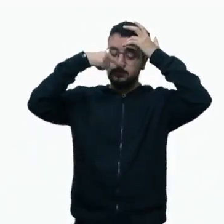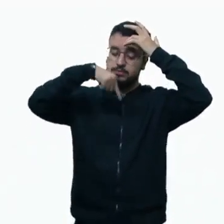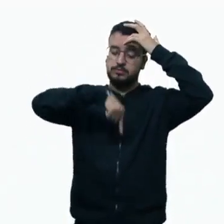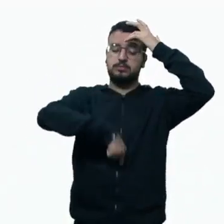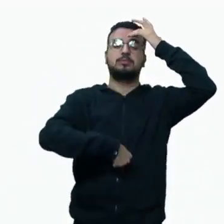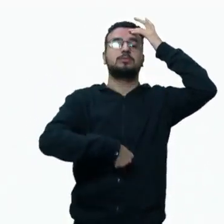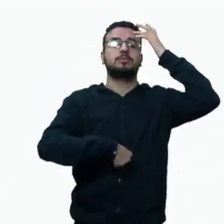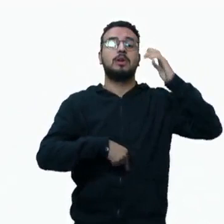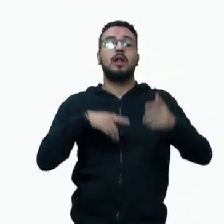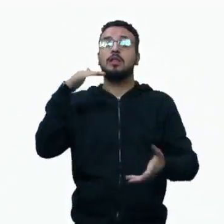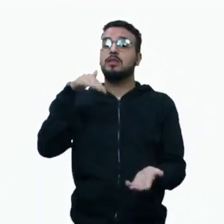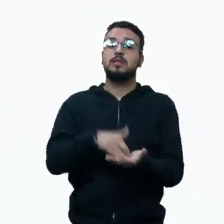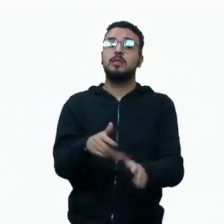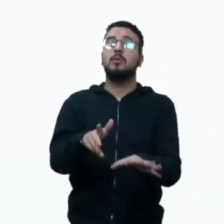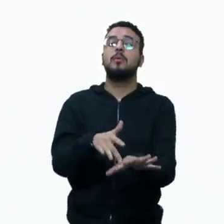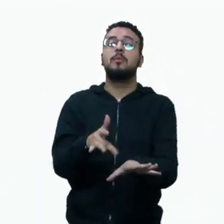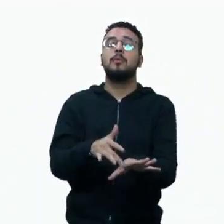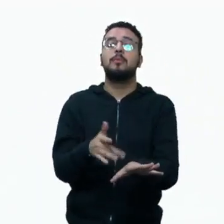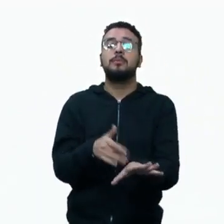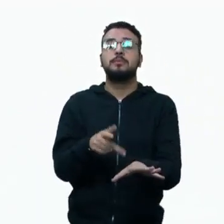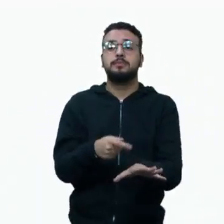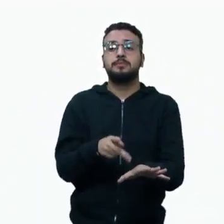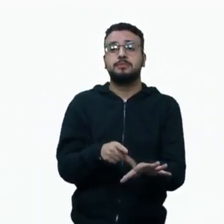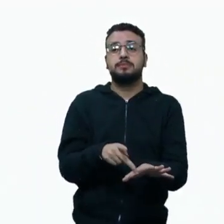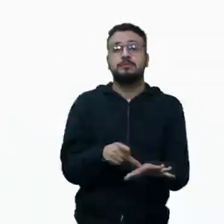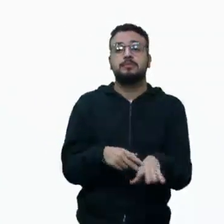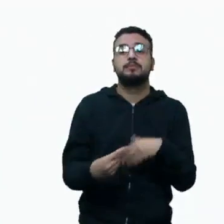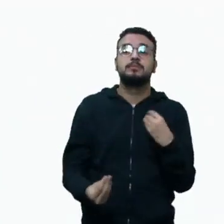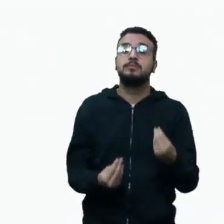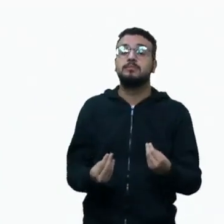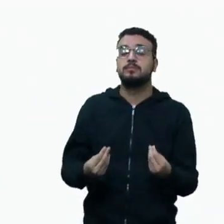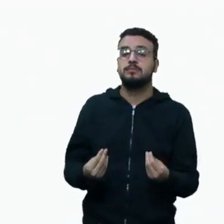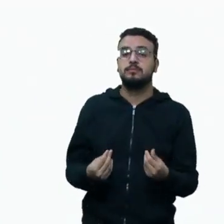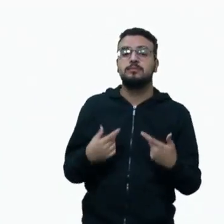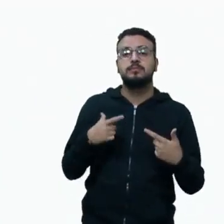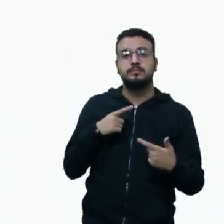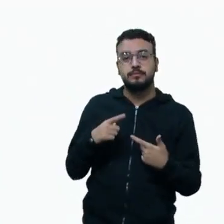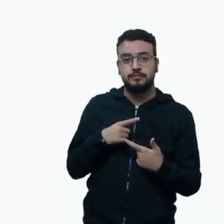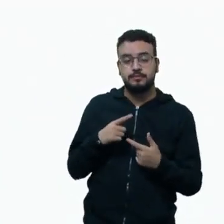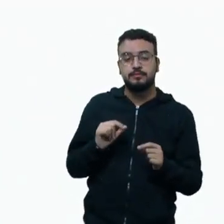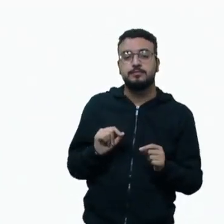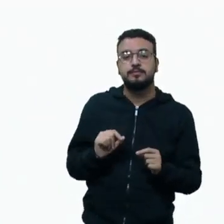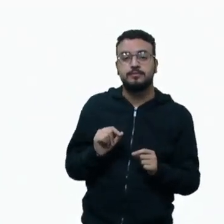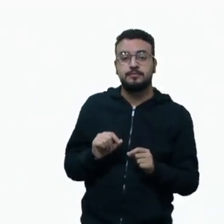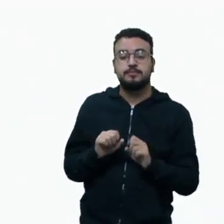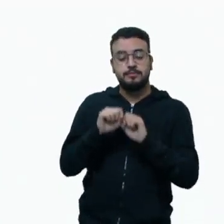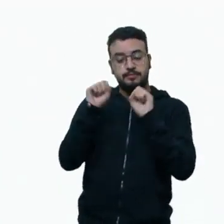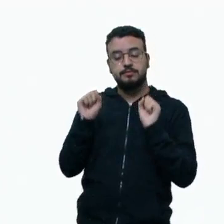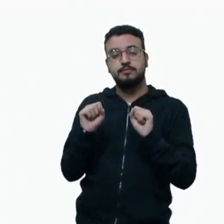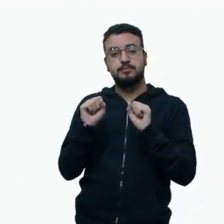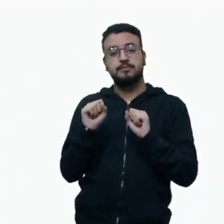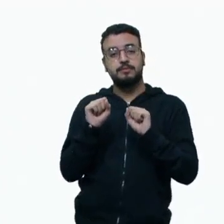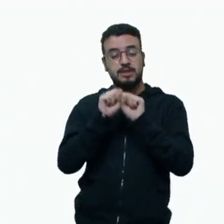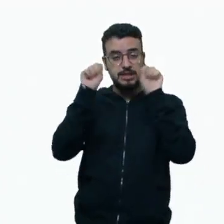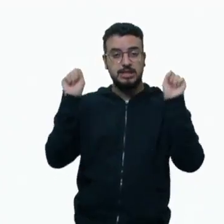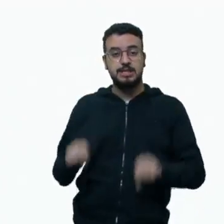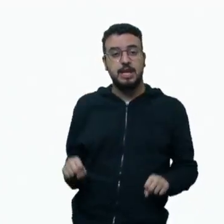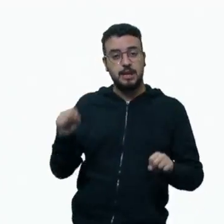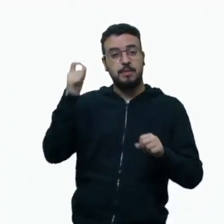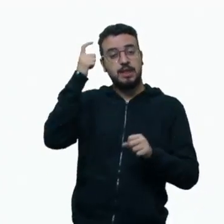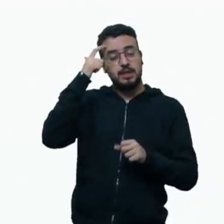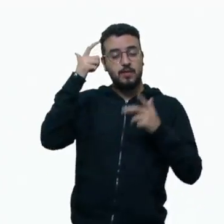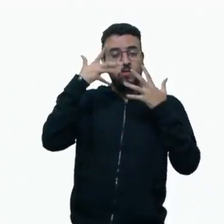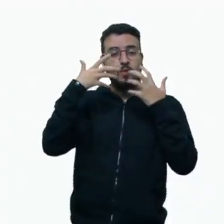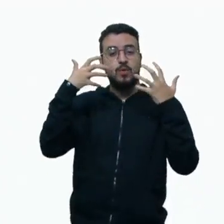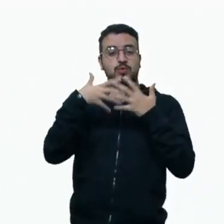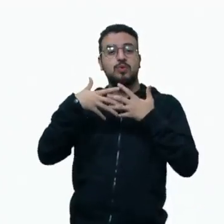pé. Então, como que vai chegar? Eu tenho aí o sistema nervoso periférico, tá